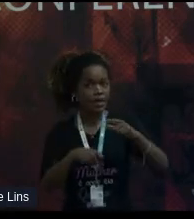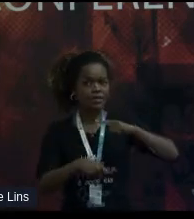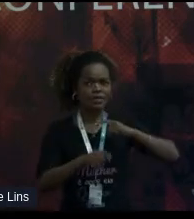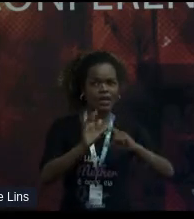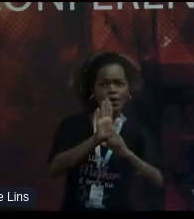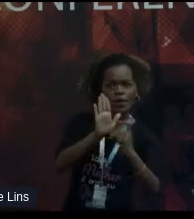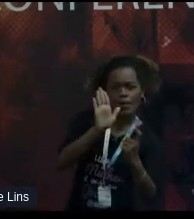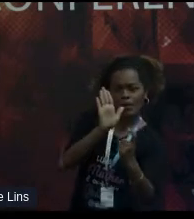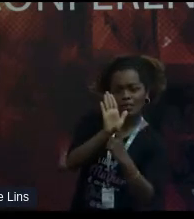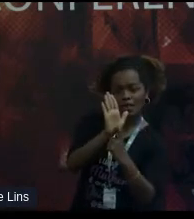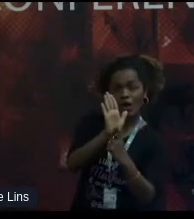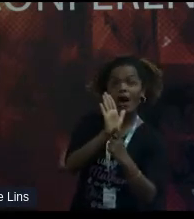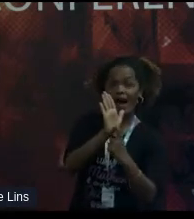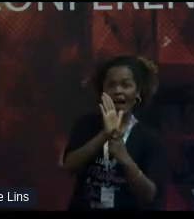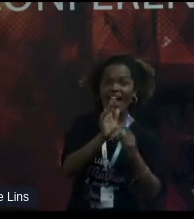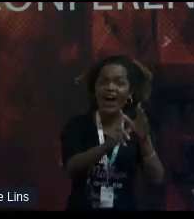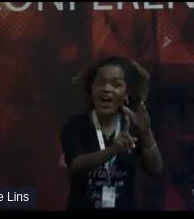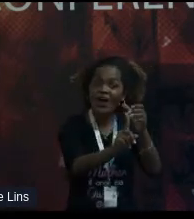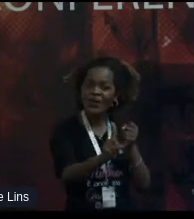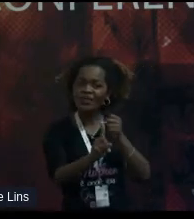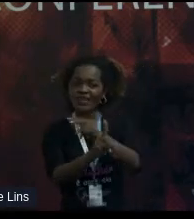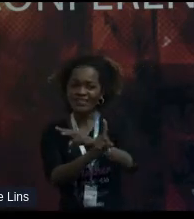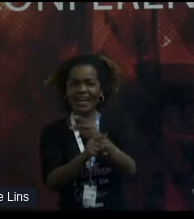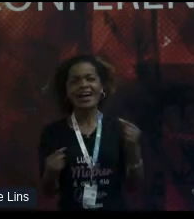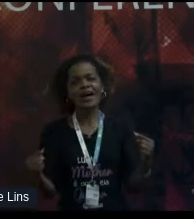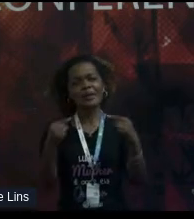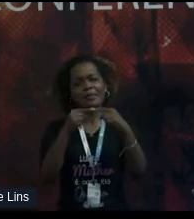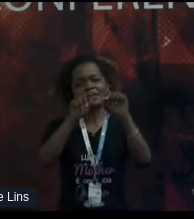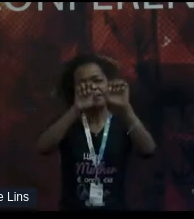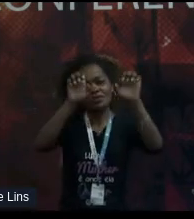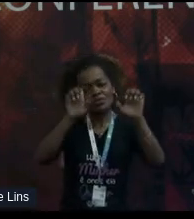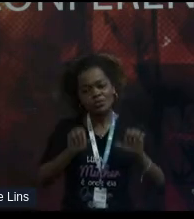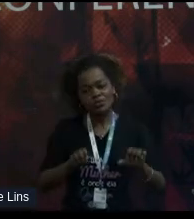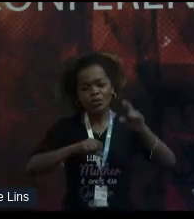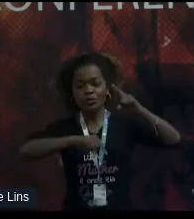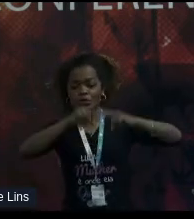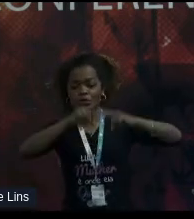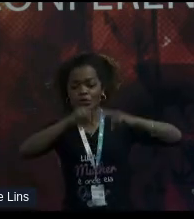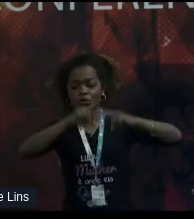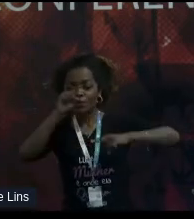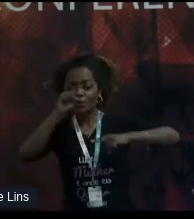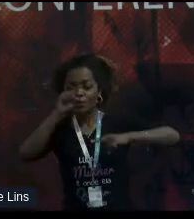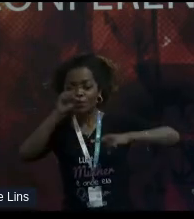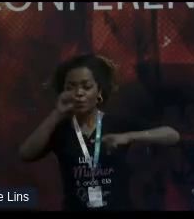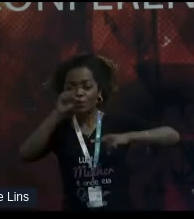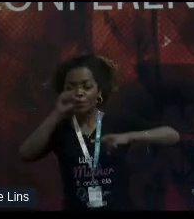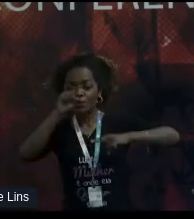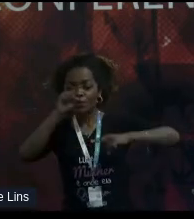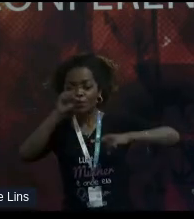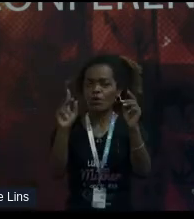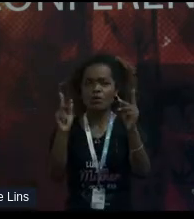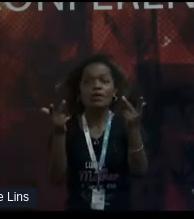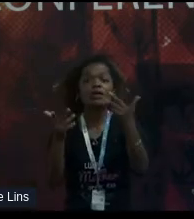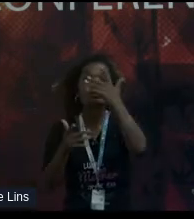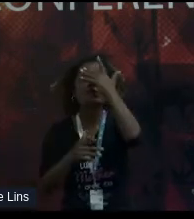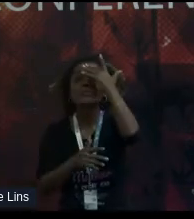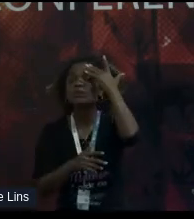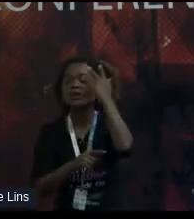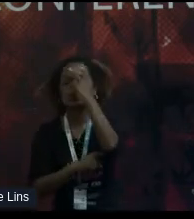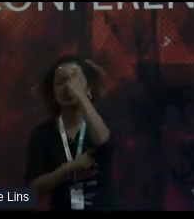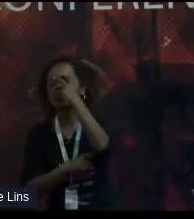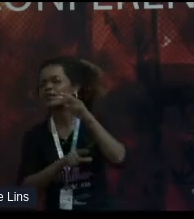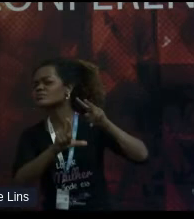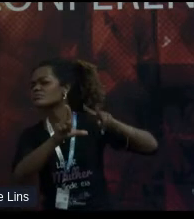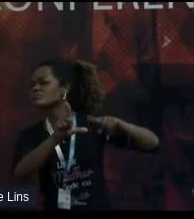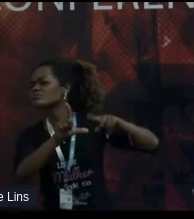contratar está fazendo parte dessa estrutura, desse produto, desse serviço. Ok, e quem usa o leitor de telas não consegue